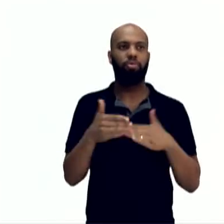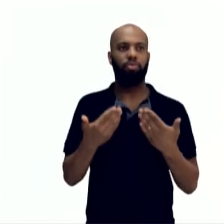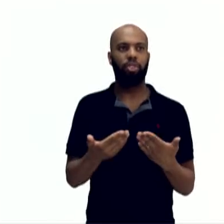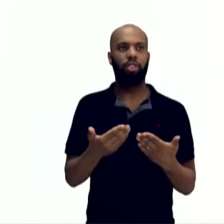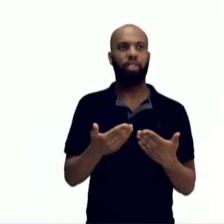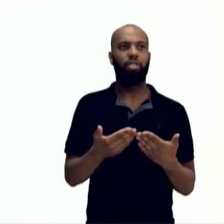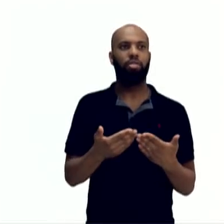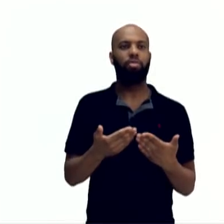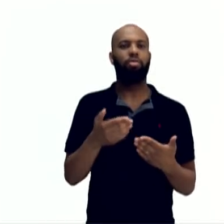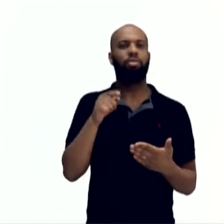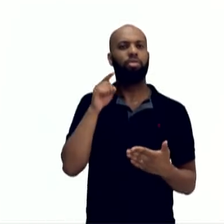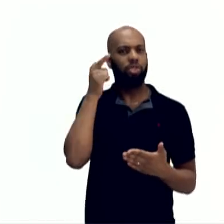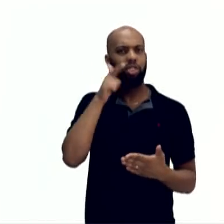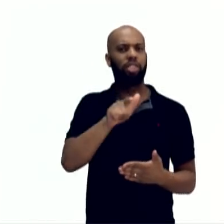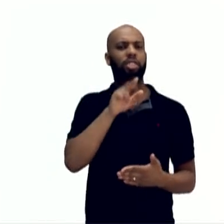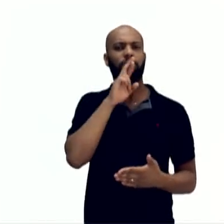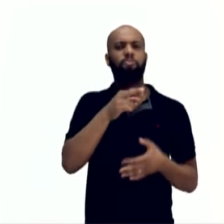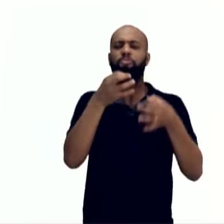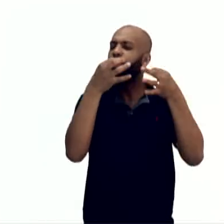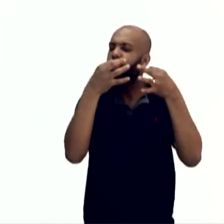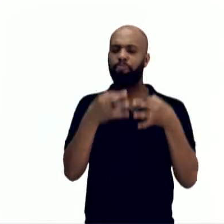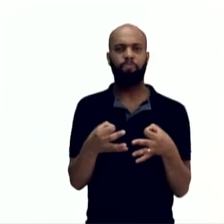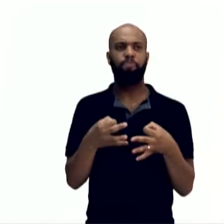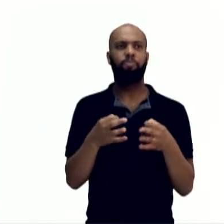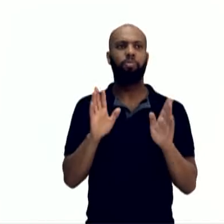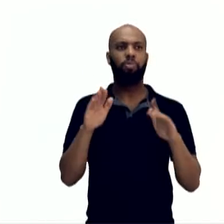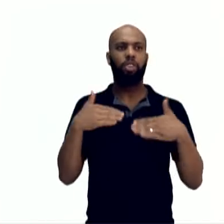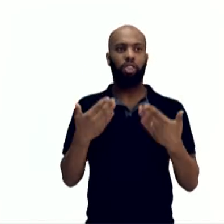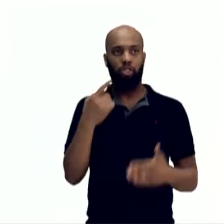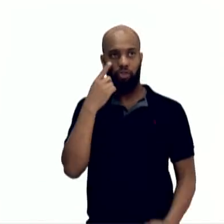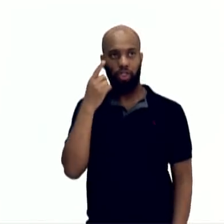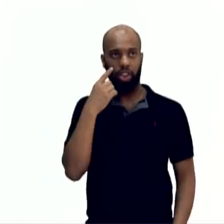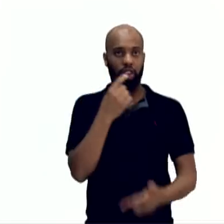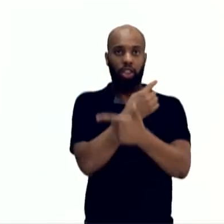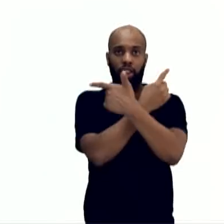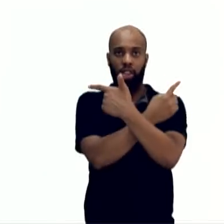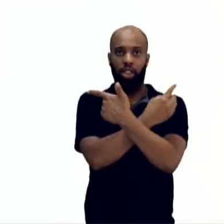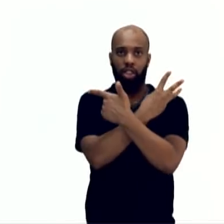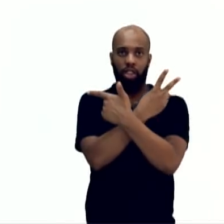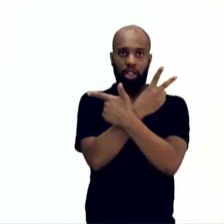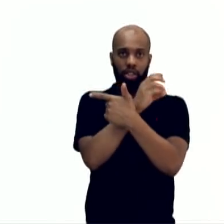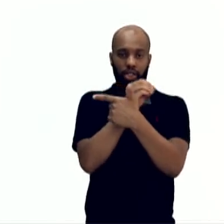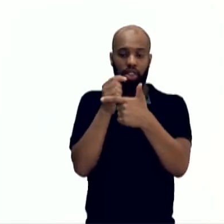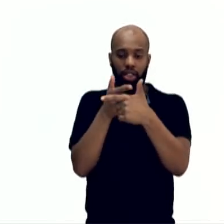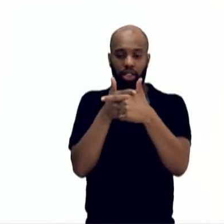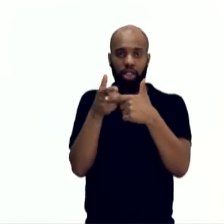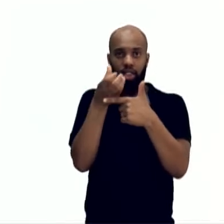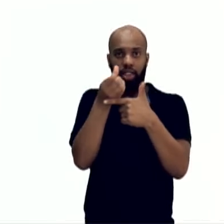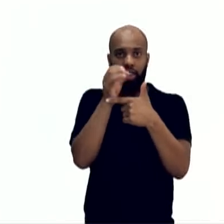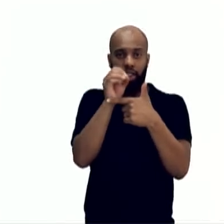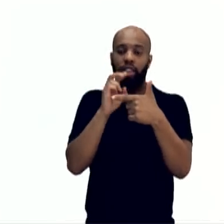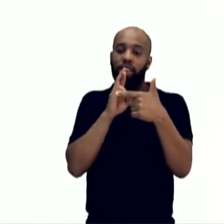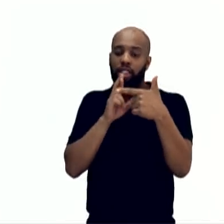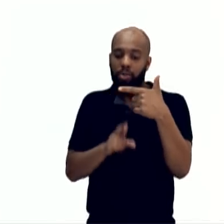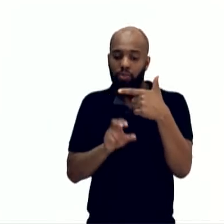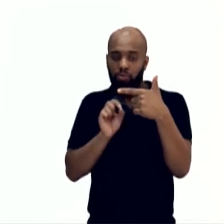divisão, uau, exata. Então aqui eu tenho que 1.320 divididos por 60,